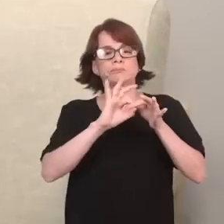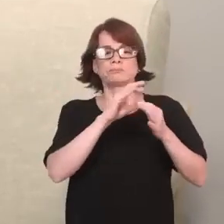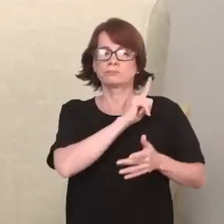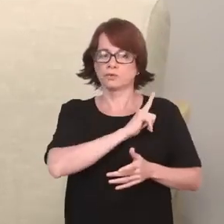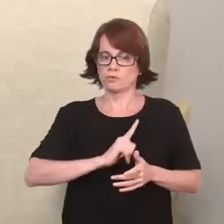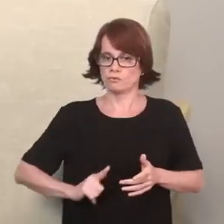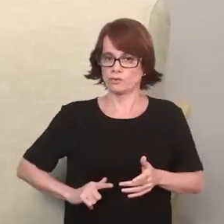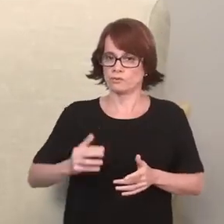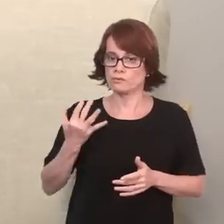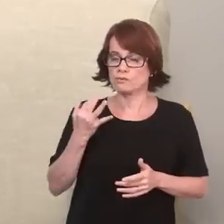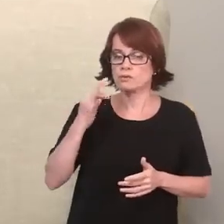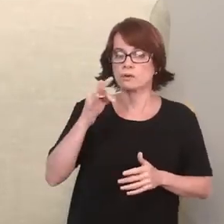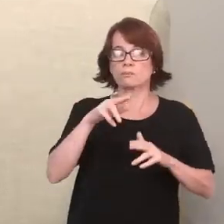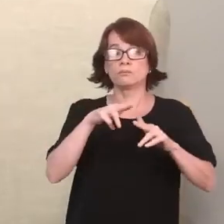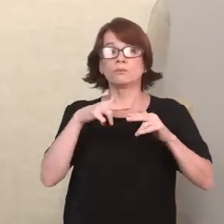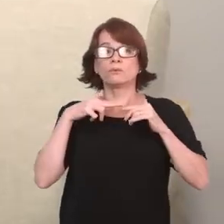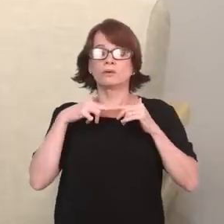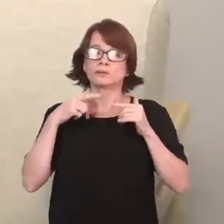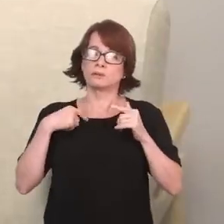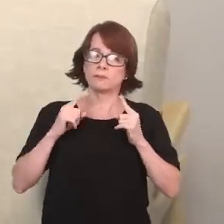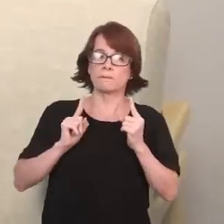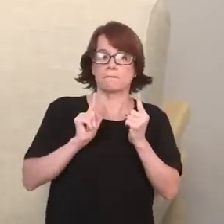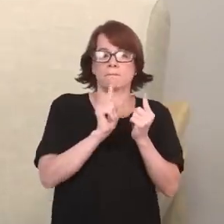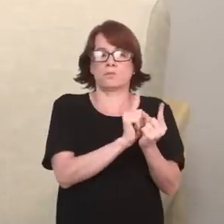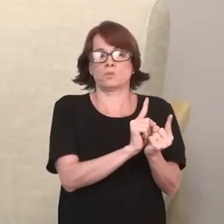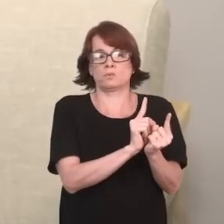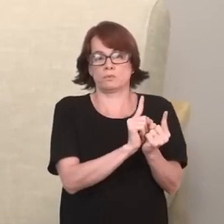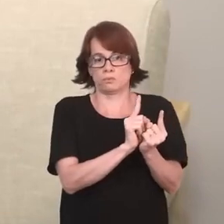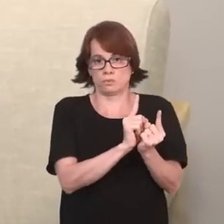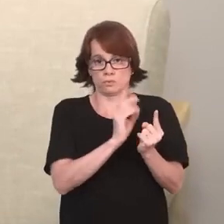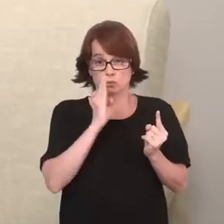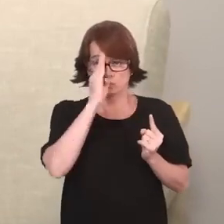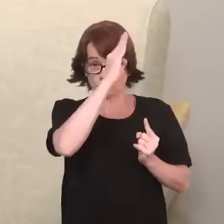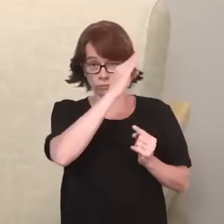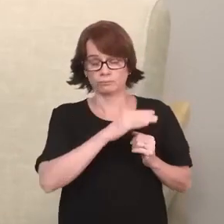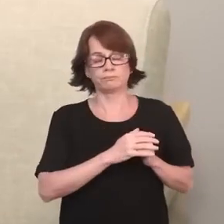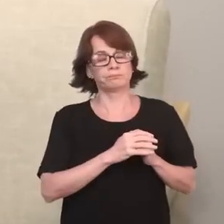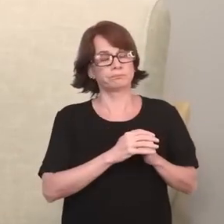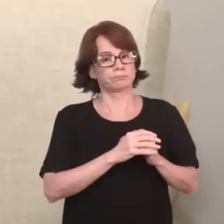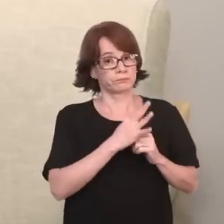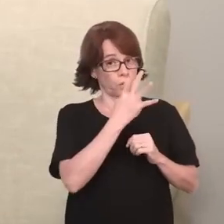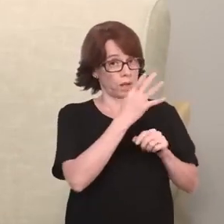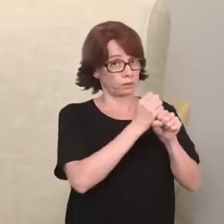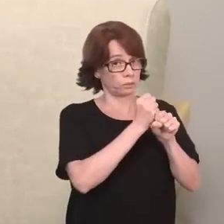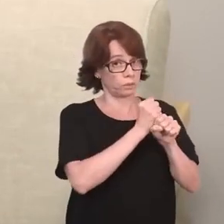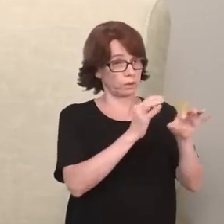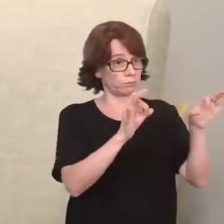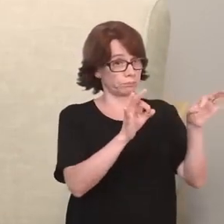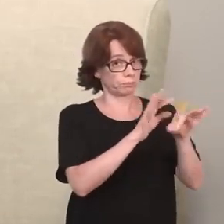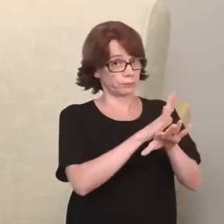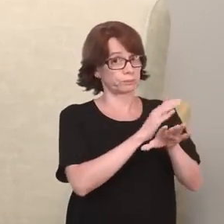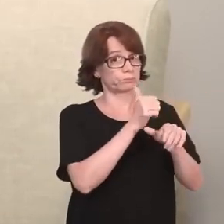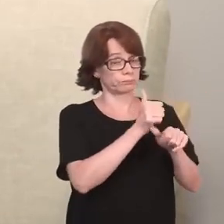governo federal, até pela minha proximidade com o presidente Bolsonaro. No segundo mandato, eu já vi que até para